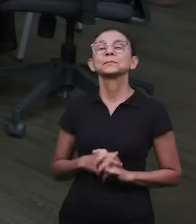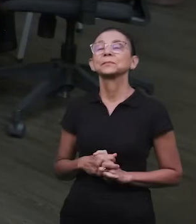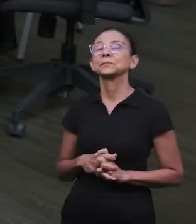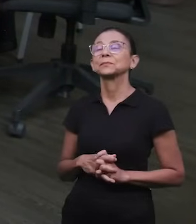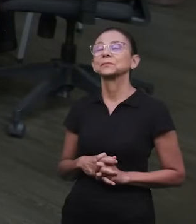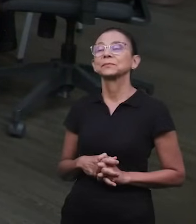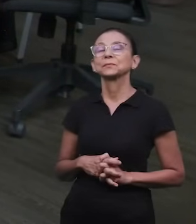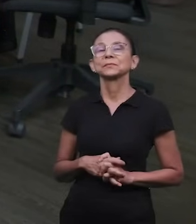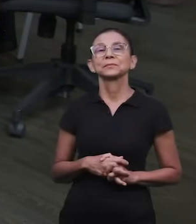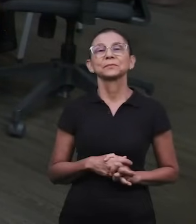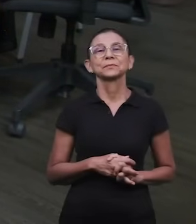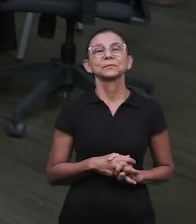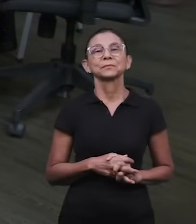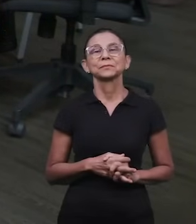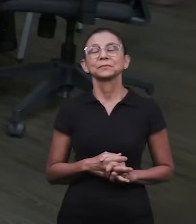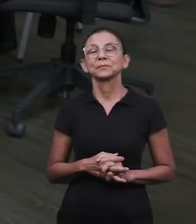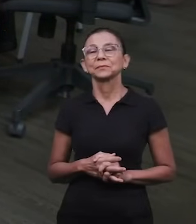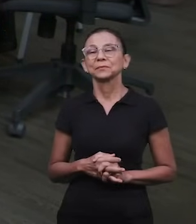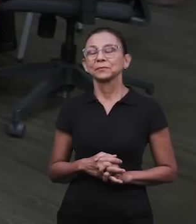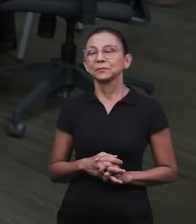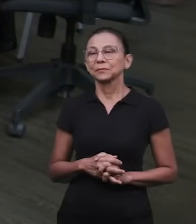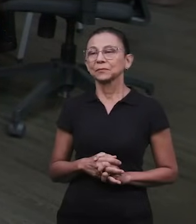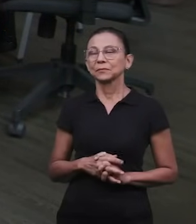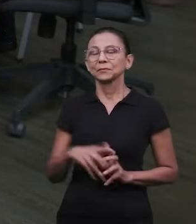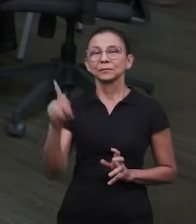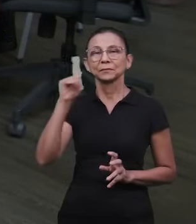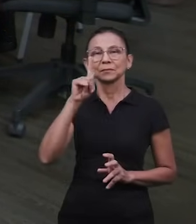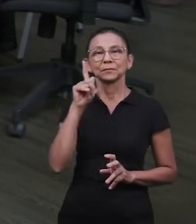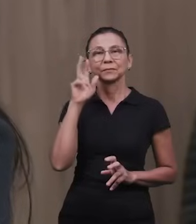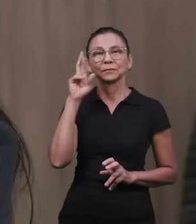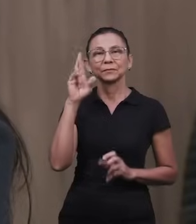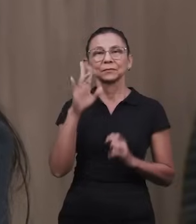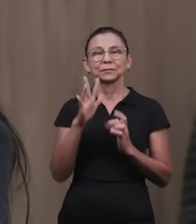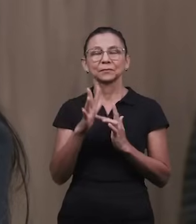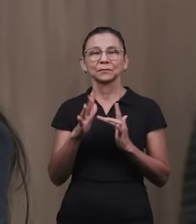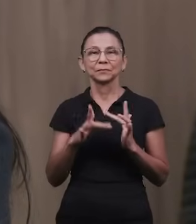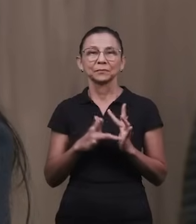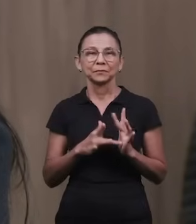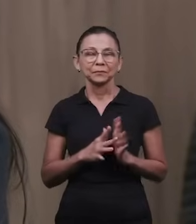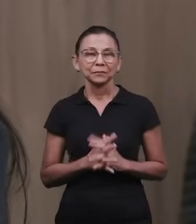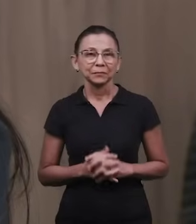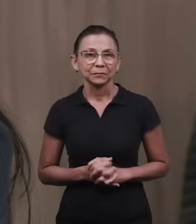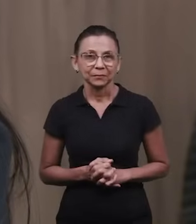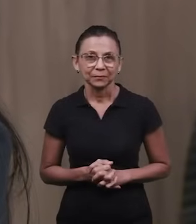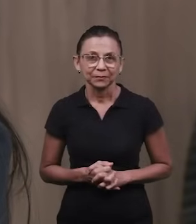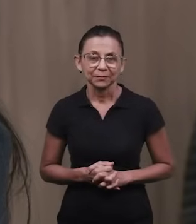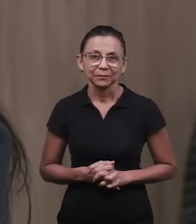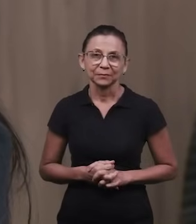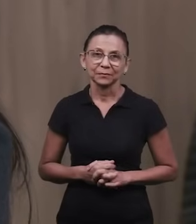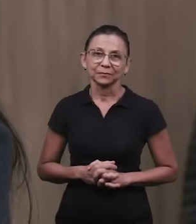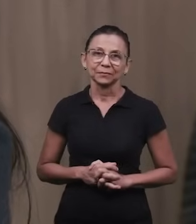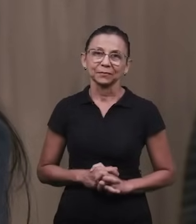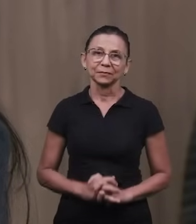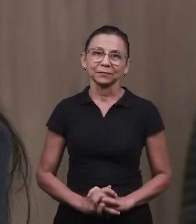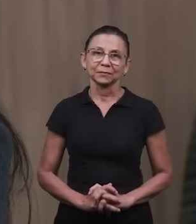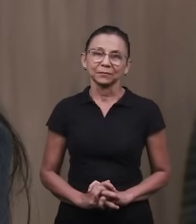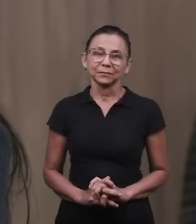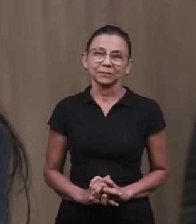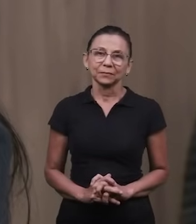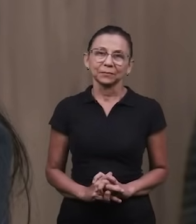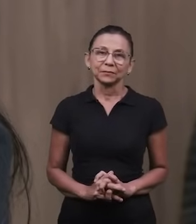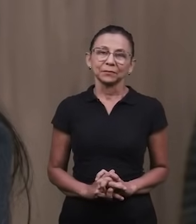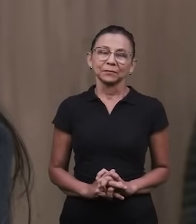Vitória? Dentro dos nossos lares. Pode fazer a sua pergunta. Paz do Senhor. Paz do Senhor. Pastora, a minha questão é a seguinte: como lidar com problemas persistentes